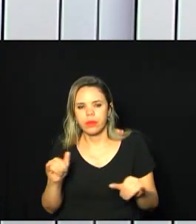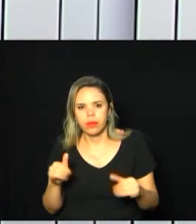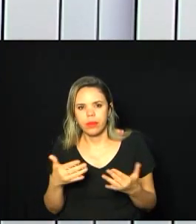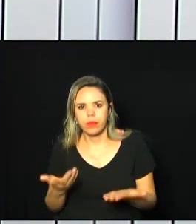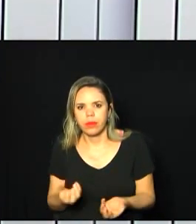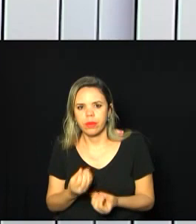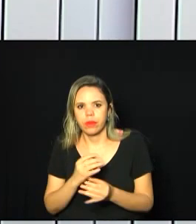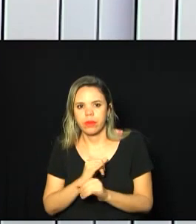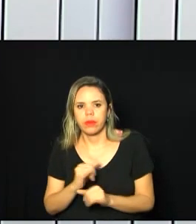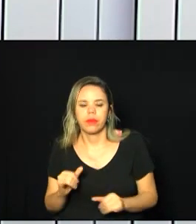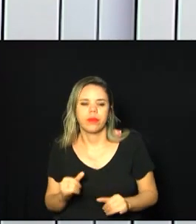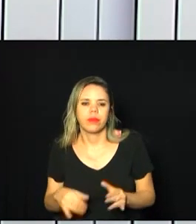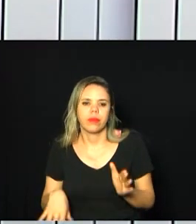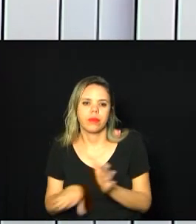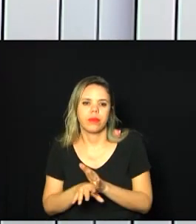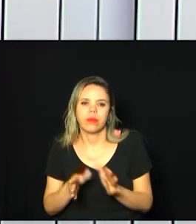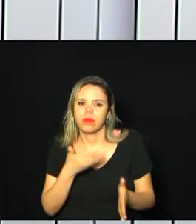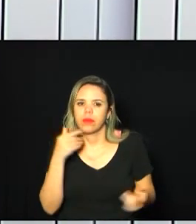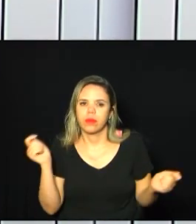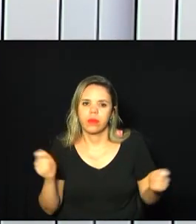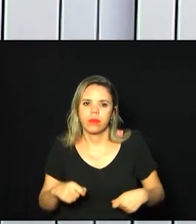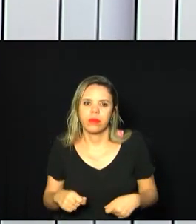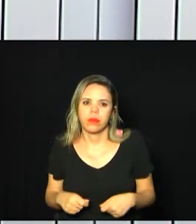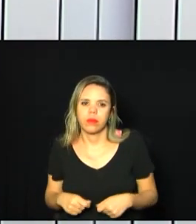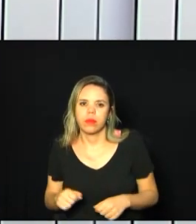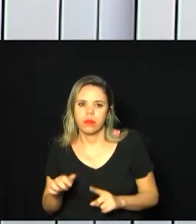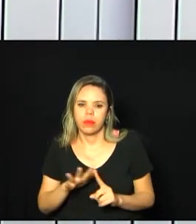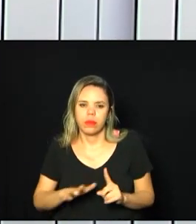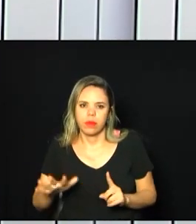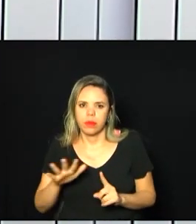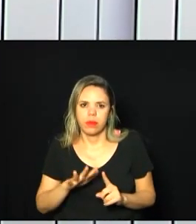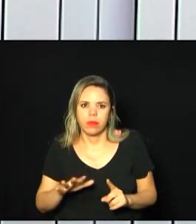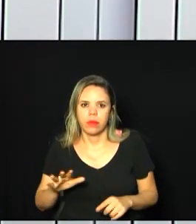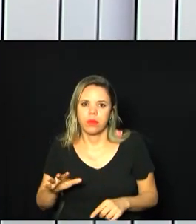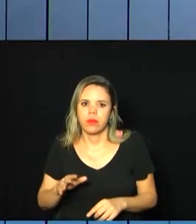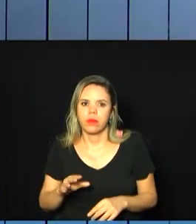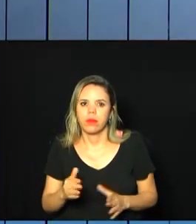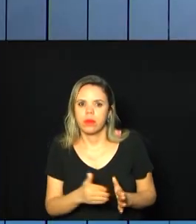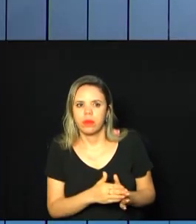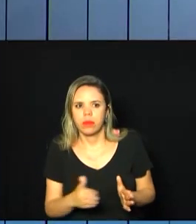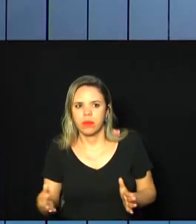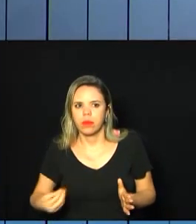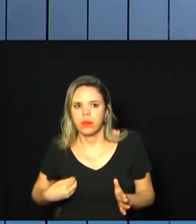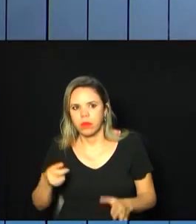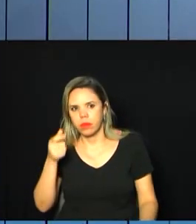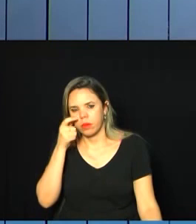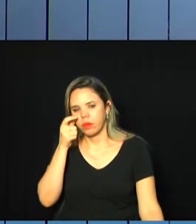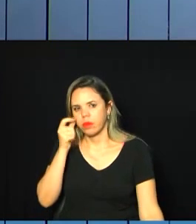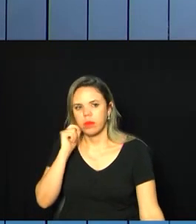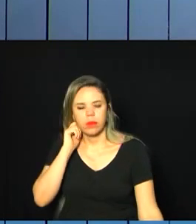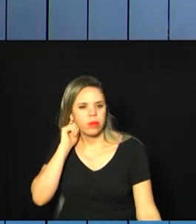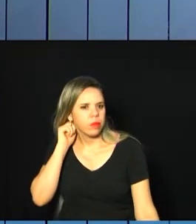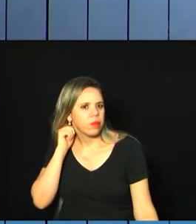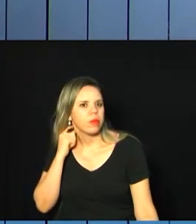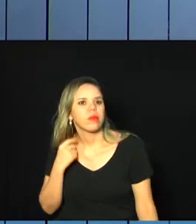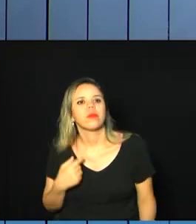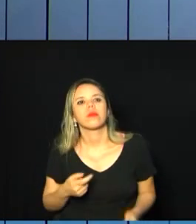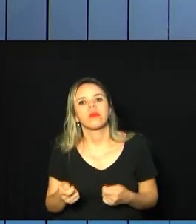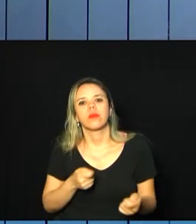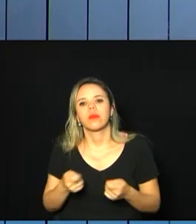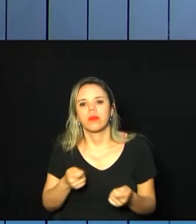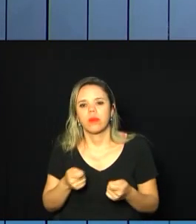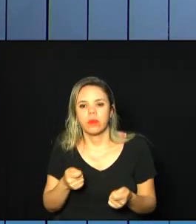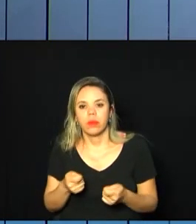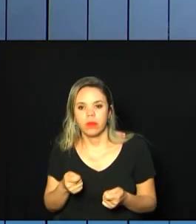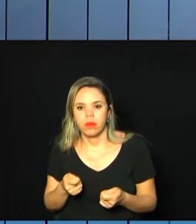essa informação chegar da melhor maneira à sociedade, do estágio que nós estamos vendo, não para frear um